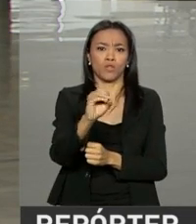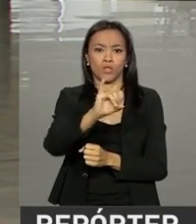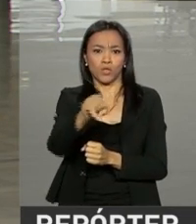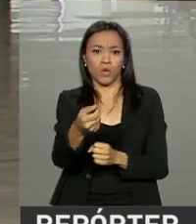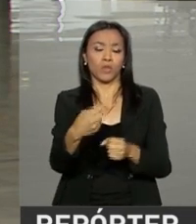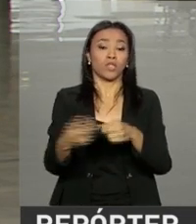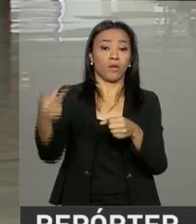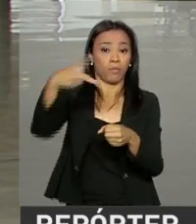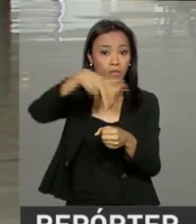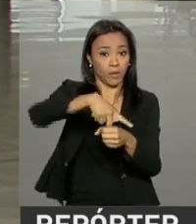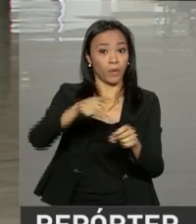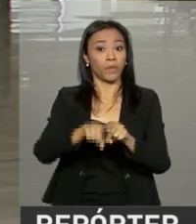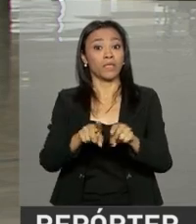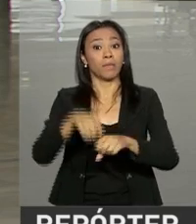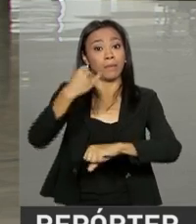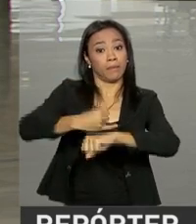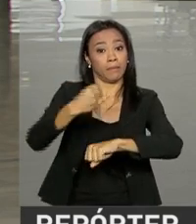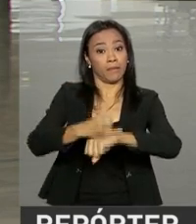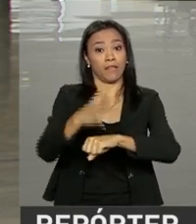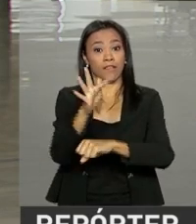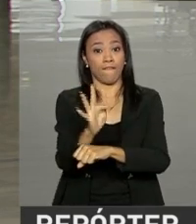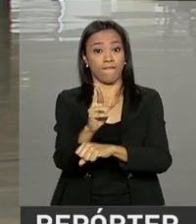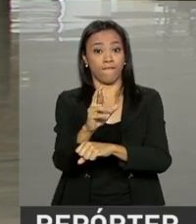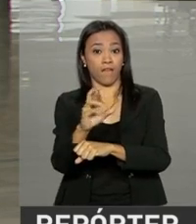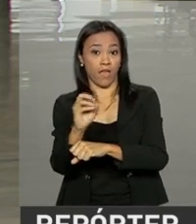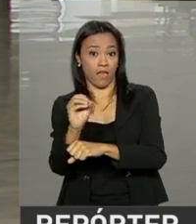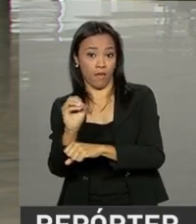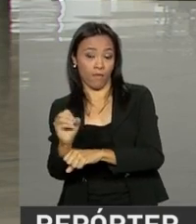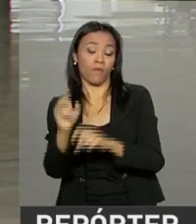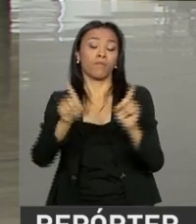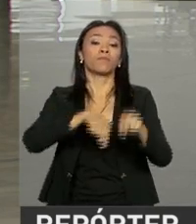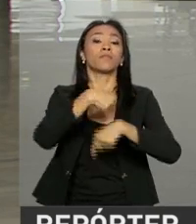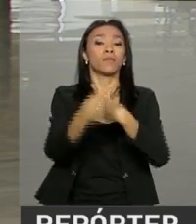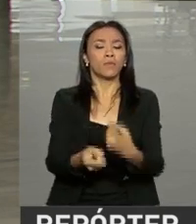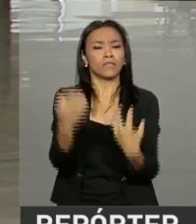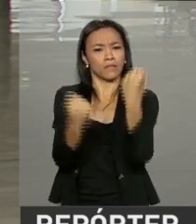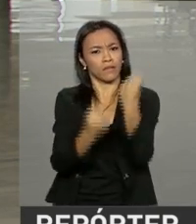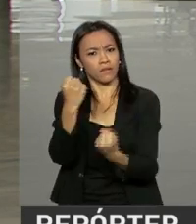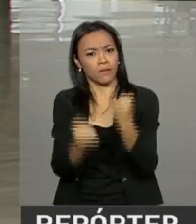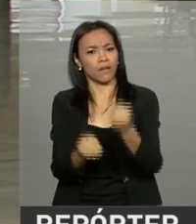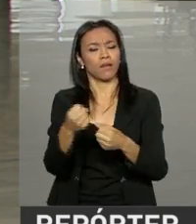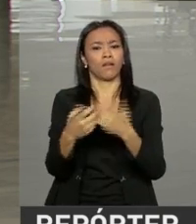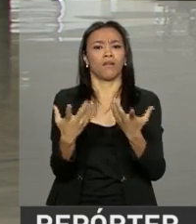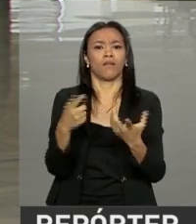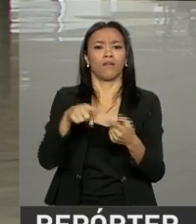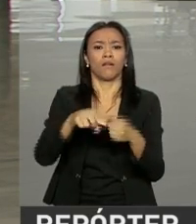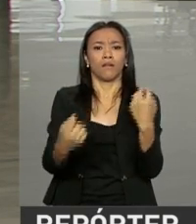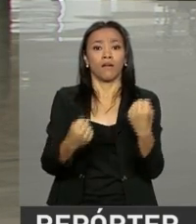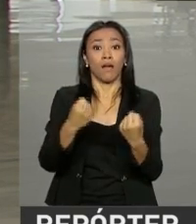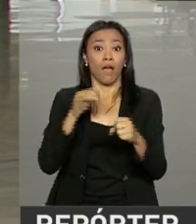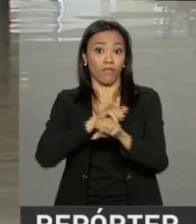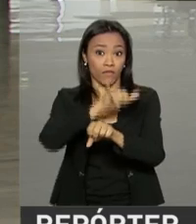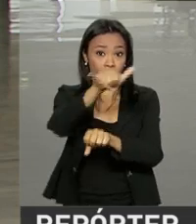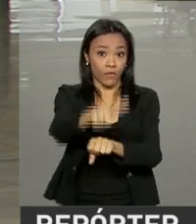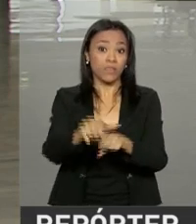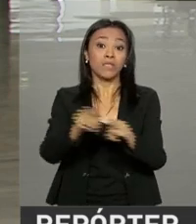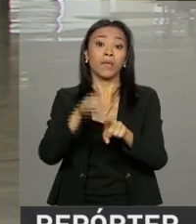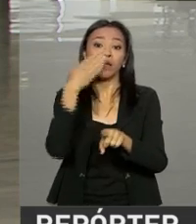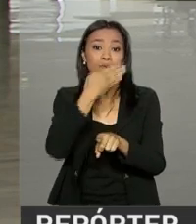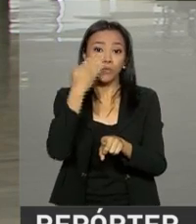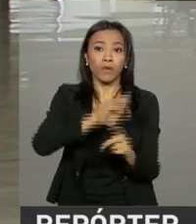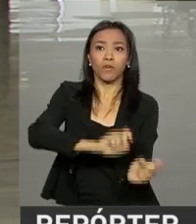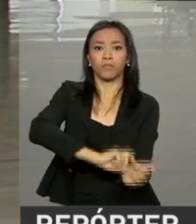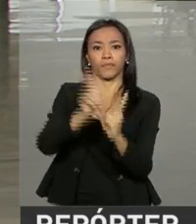e minério de ferro. Alguns manufaturados também cresceram, como aviões, carros e açúcar refinado, como você disse. No ano,